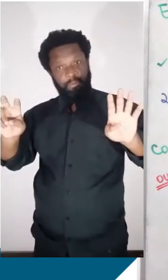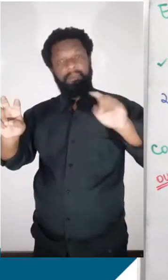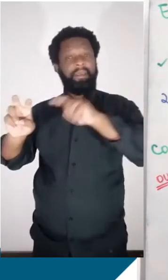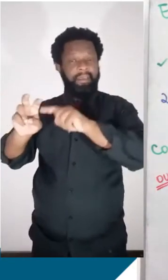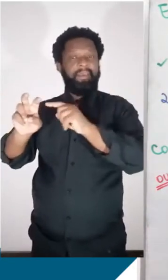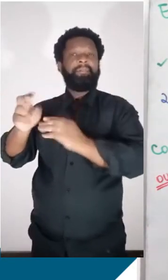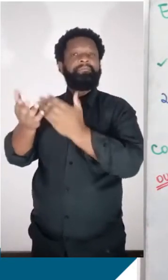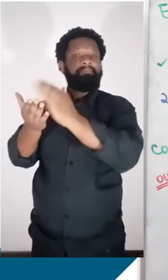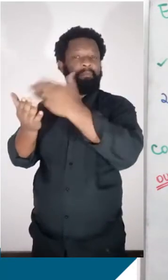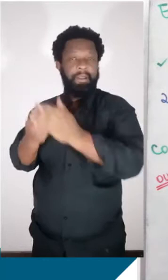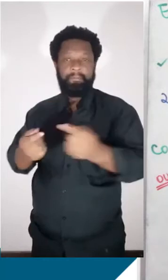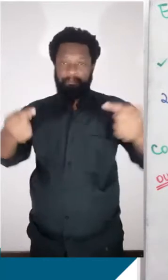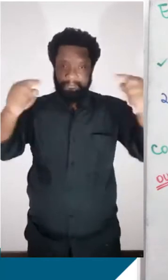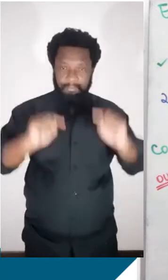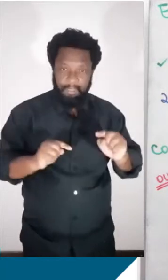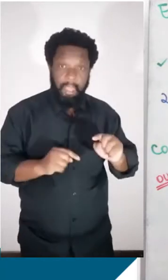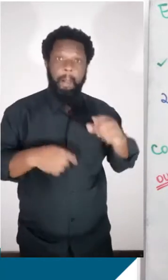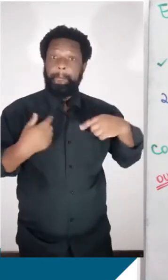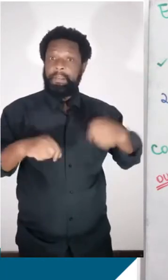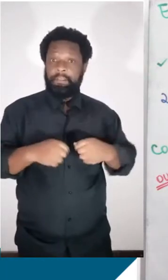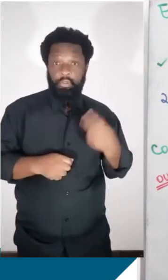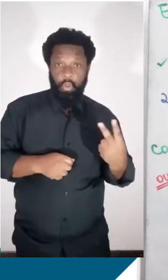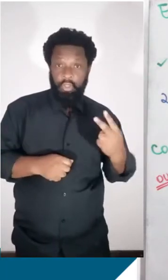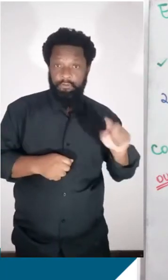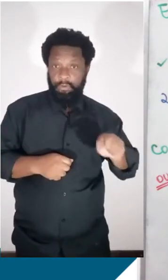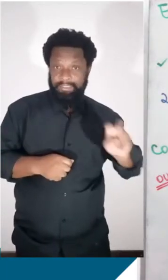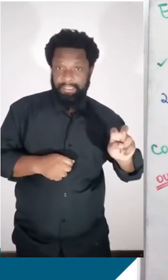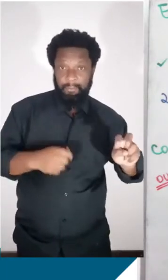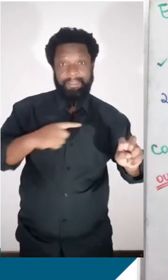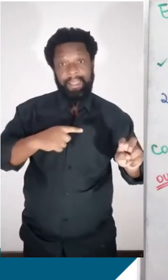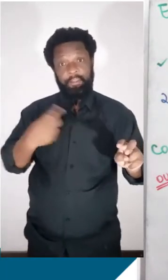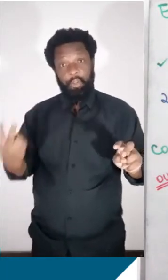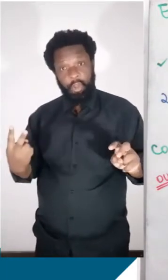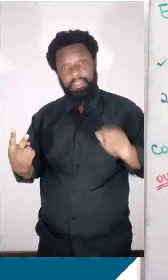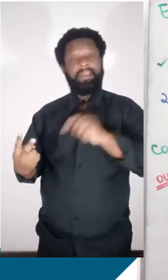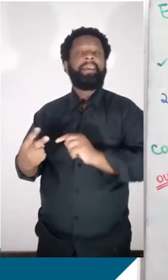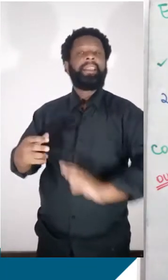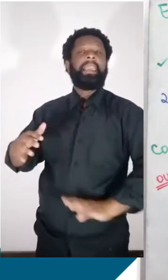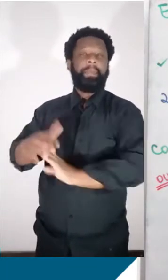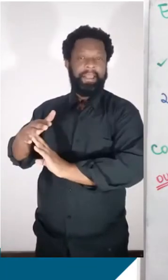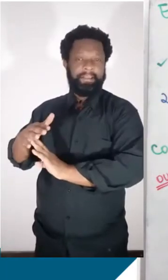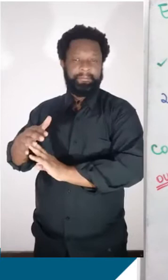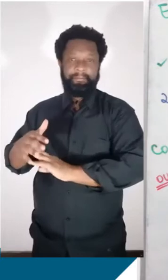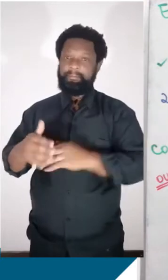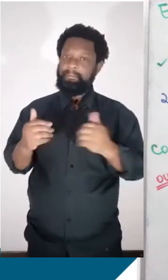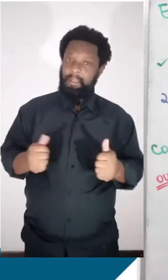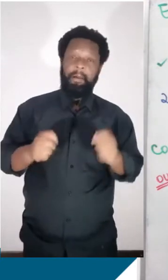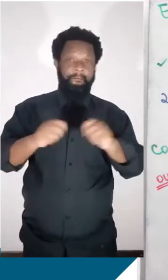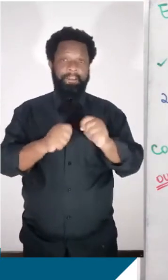tenho 5, esse cara está em excesso. Aqui eu vejo que se eu preciso de 2,5 mol e eu tenho 2, esse cara é o